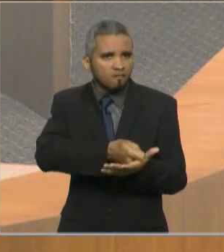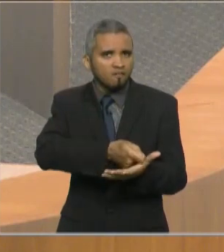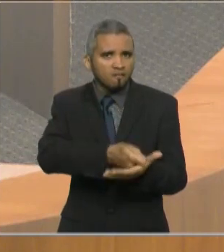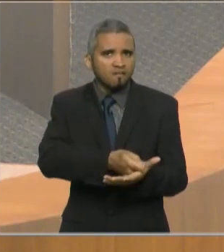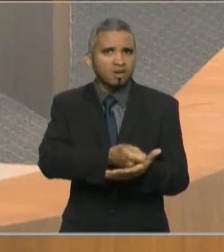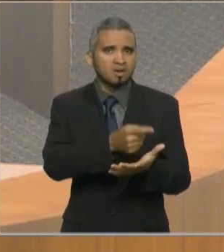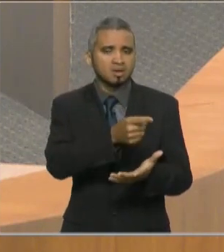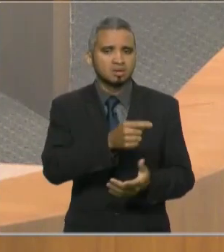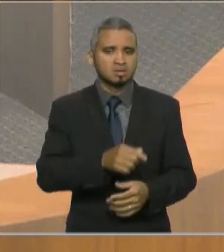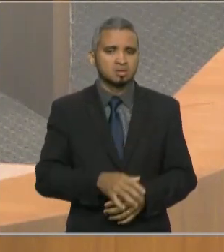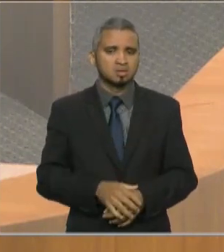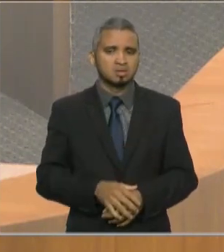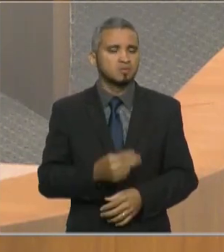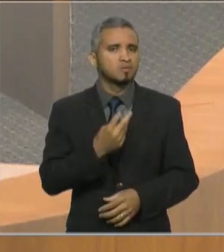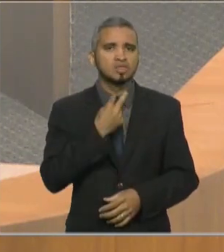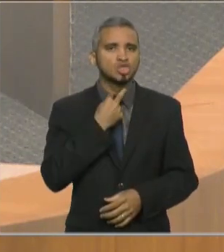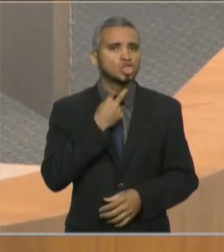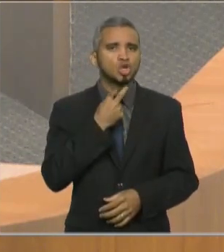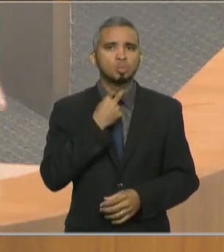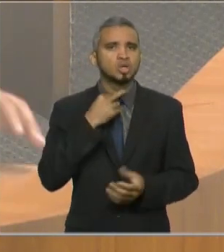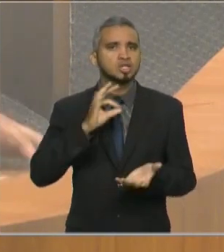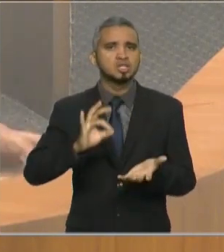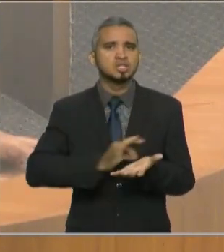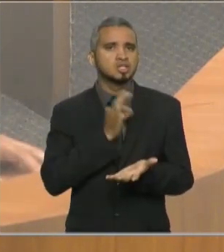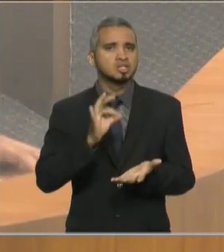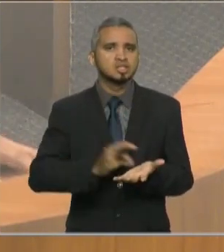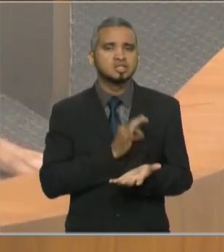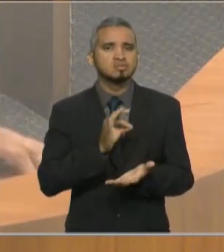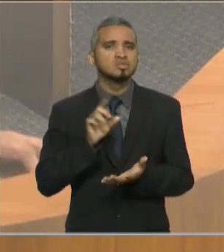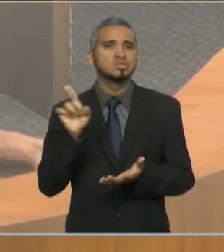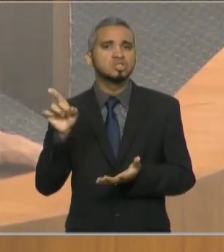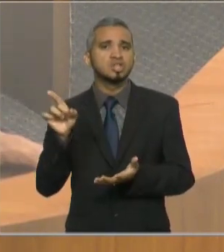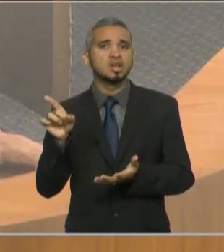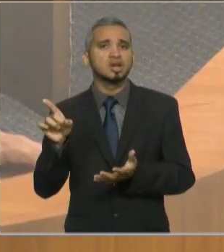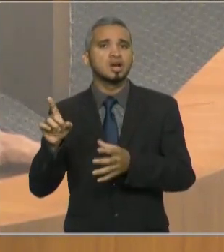inscrevam em chapas que não seja a chapa branca do governador.